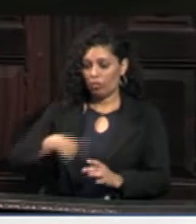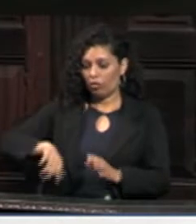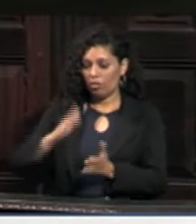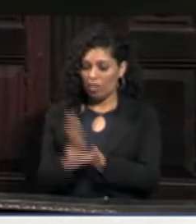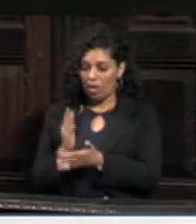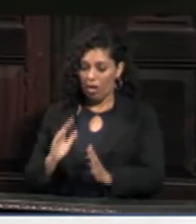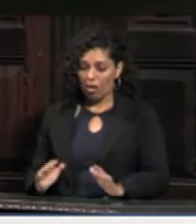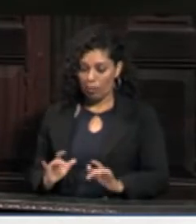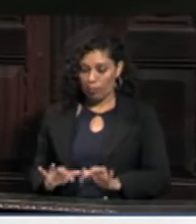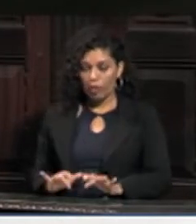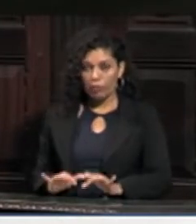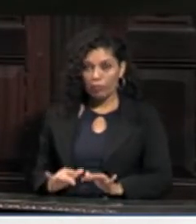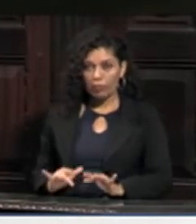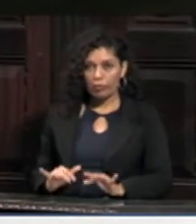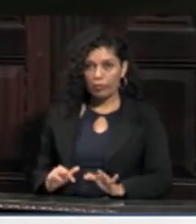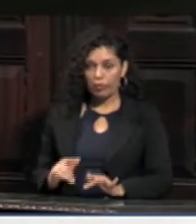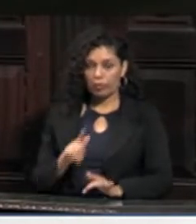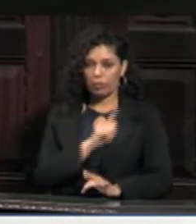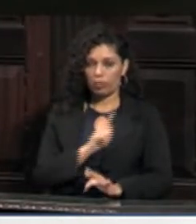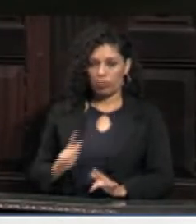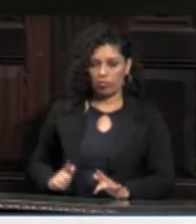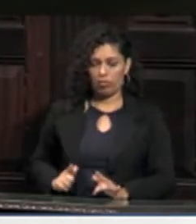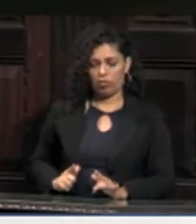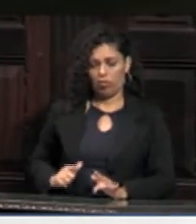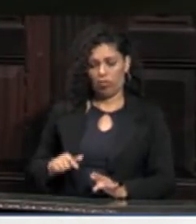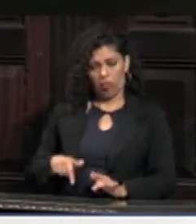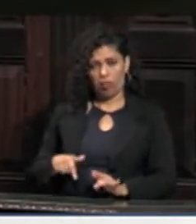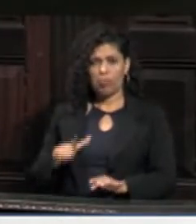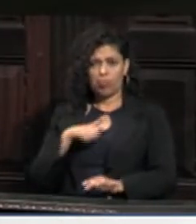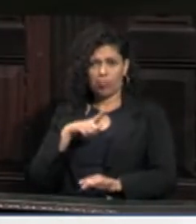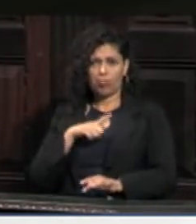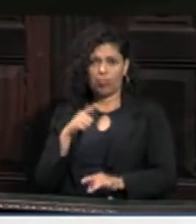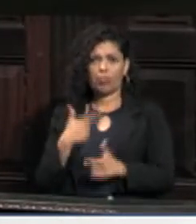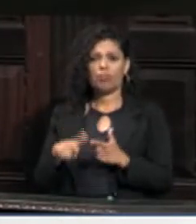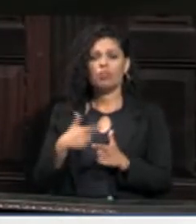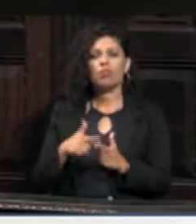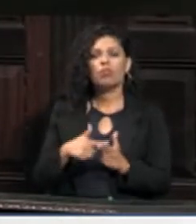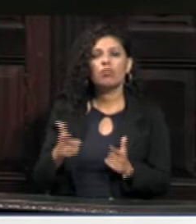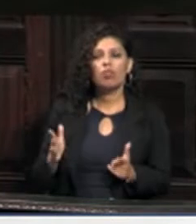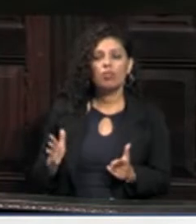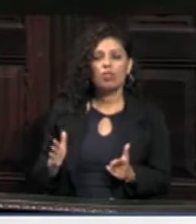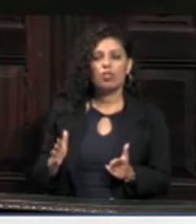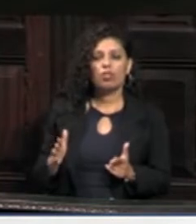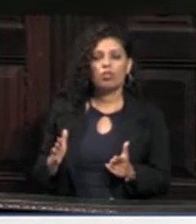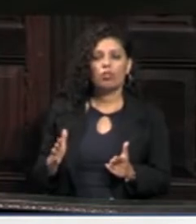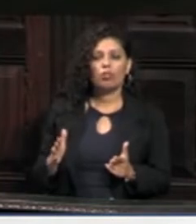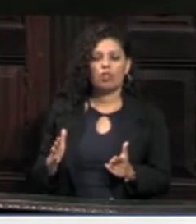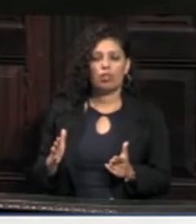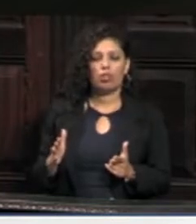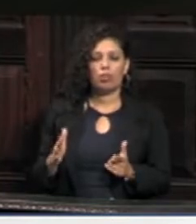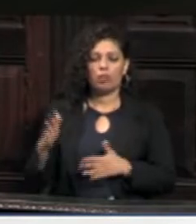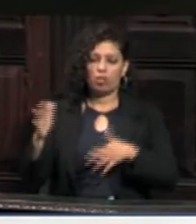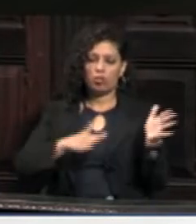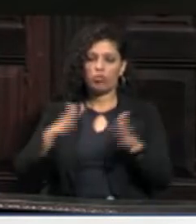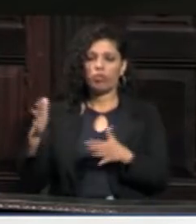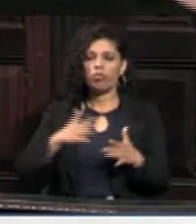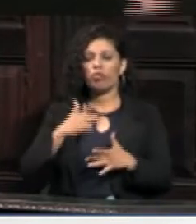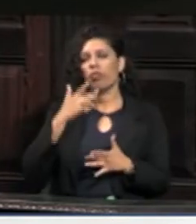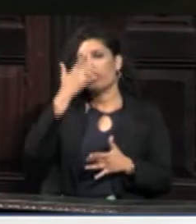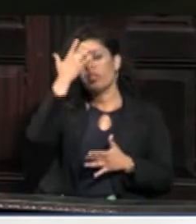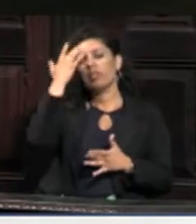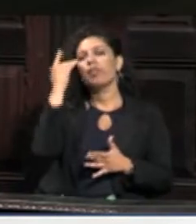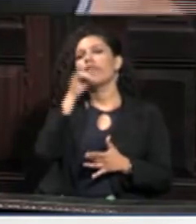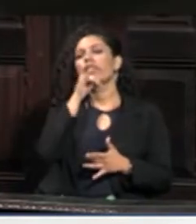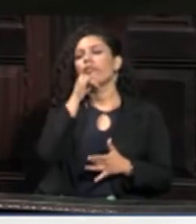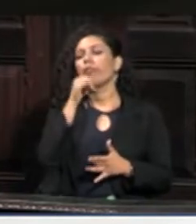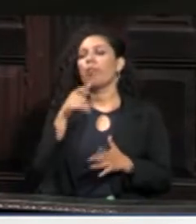Que, por mais que tenha problemas, e tem vários problemas, Dionísio me relatou um episódio. Ó, numa unidade tal, tem lá um cardiologista no seu